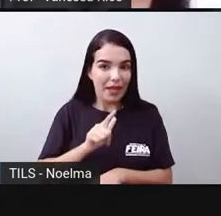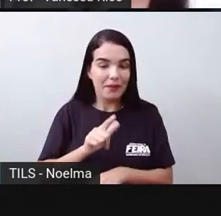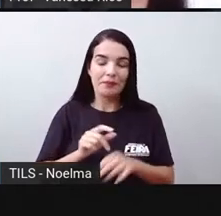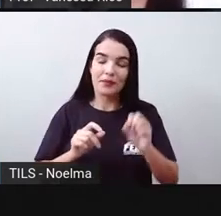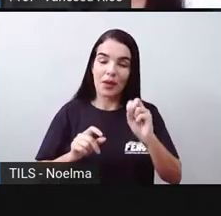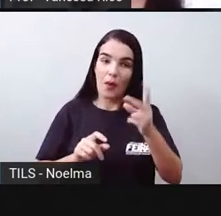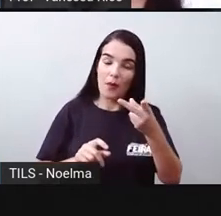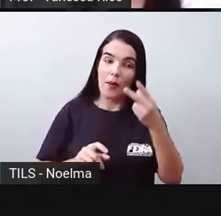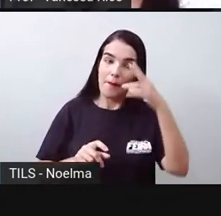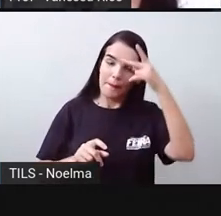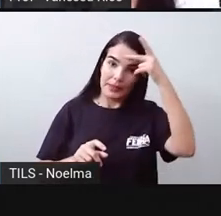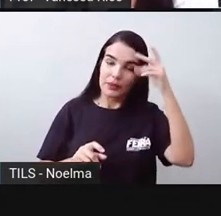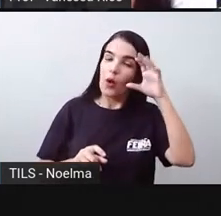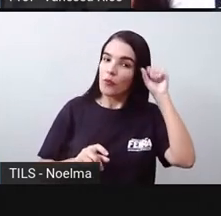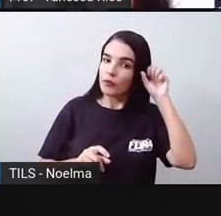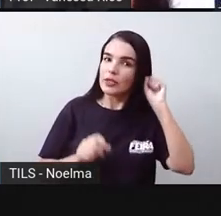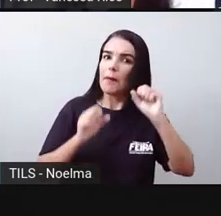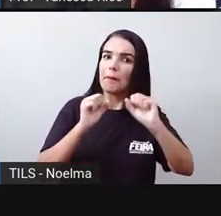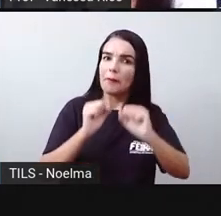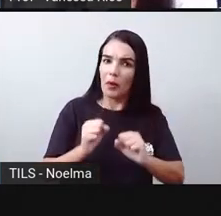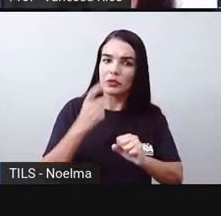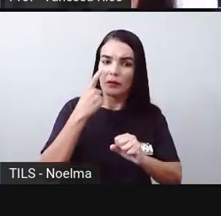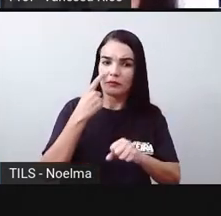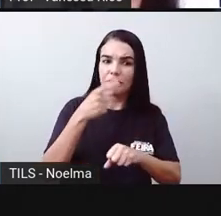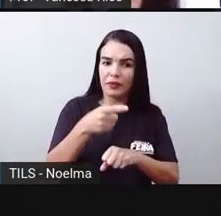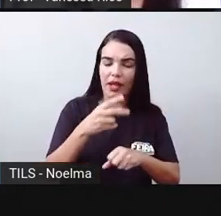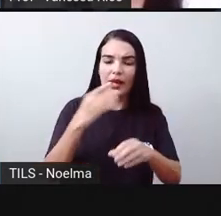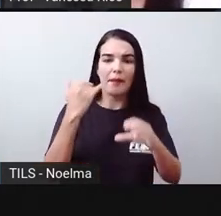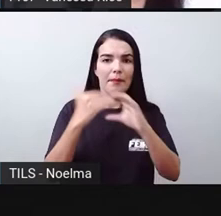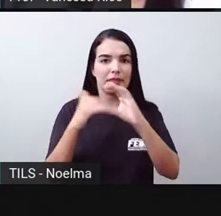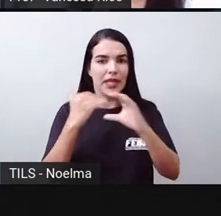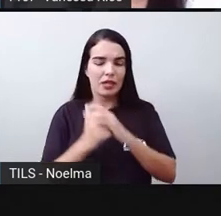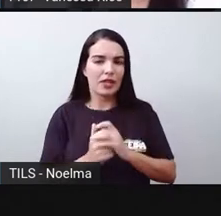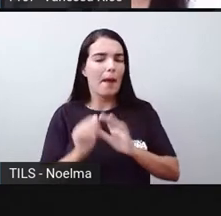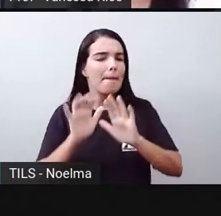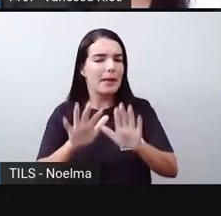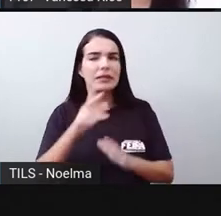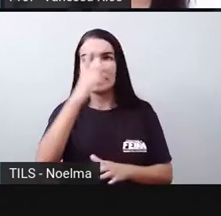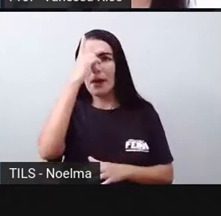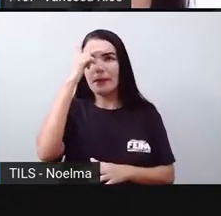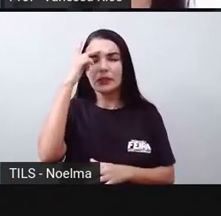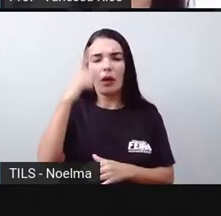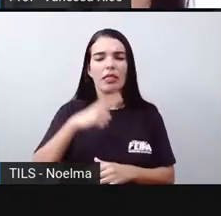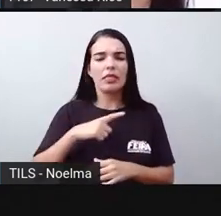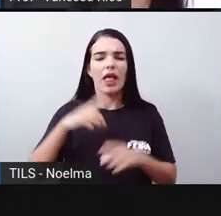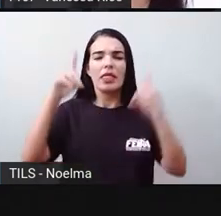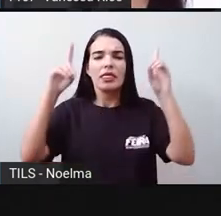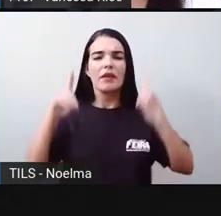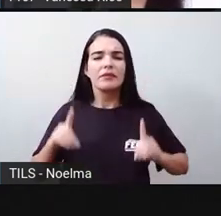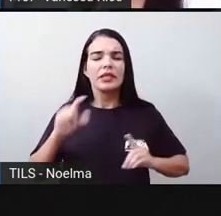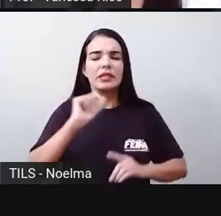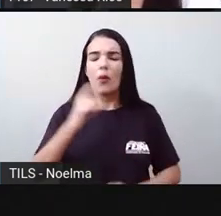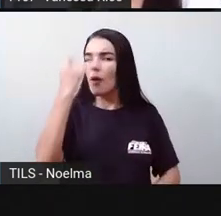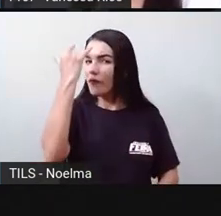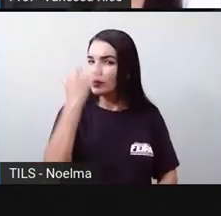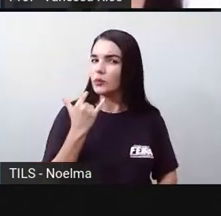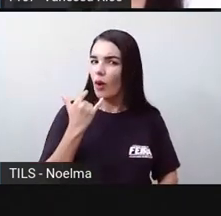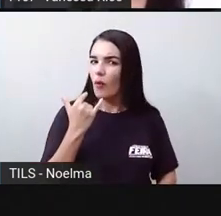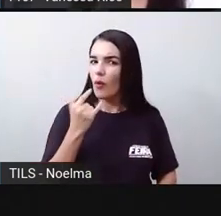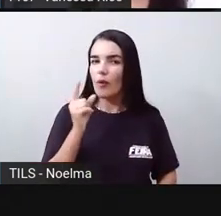ouvintes, podem observar e compreender a mensagem. Mas uma pessoa, de repente, que tem aí alguma deficiência visual, que não vai